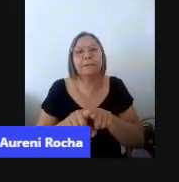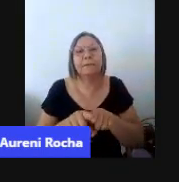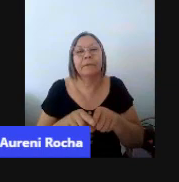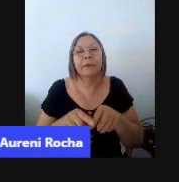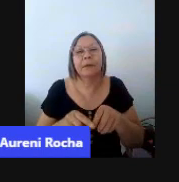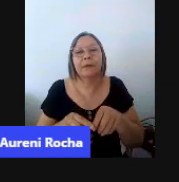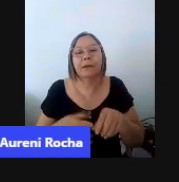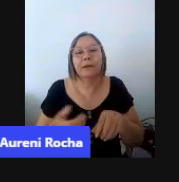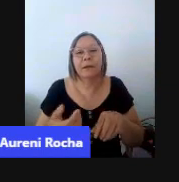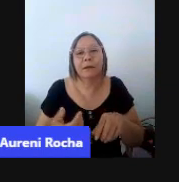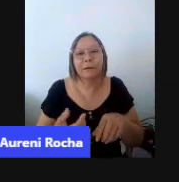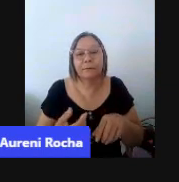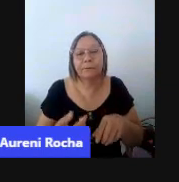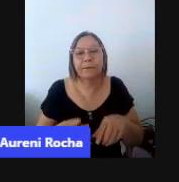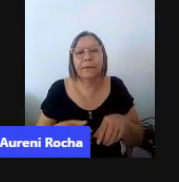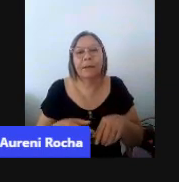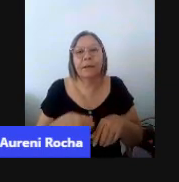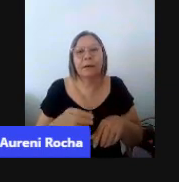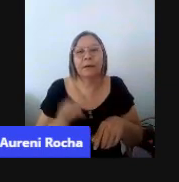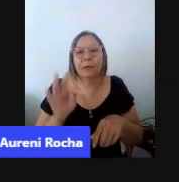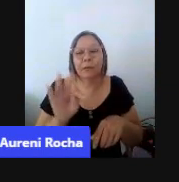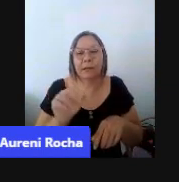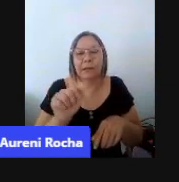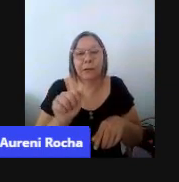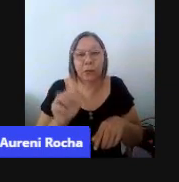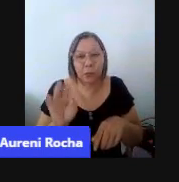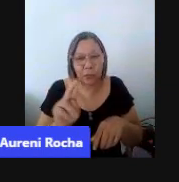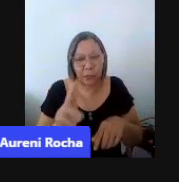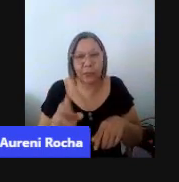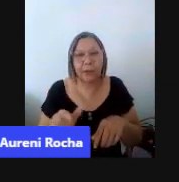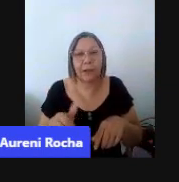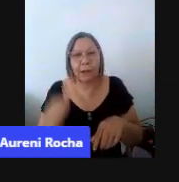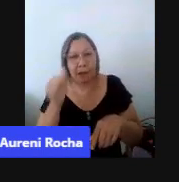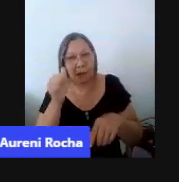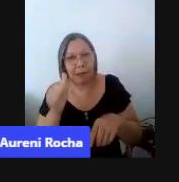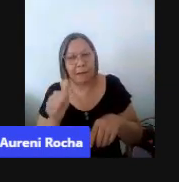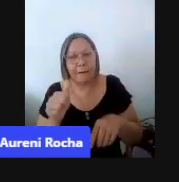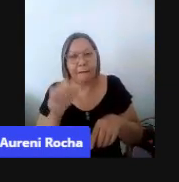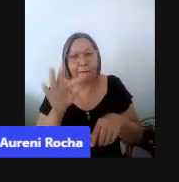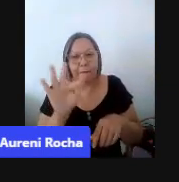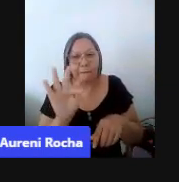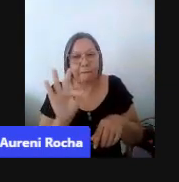canastra, as fêmeas demoram, machos e fêmeas demoram,